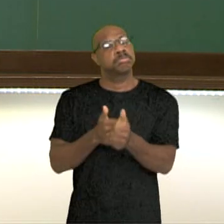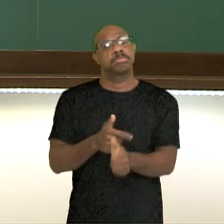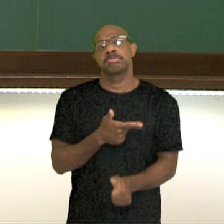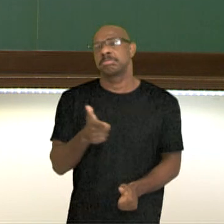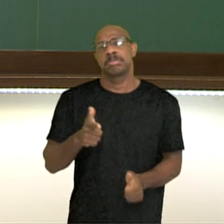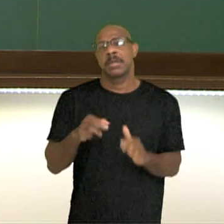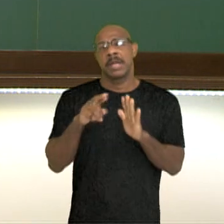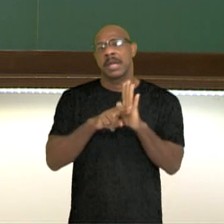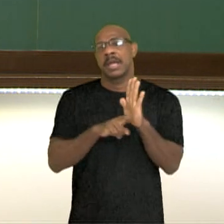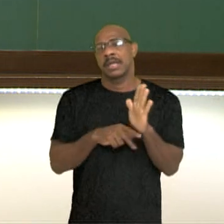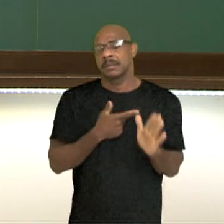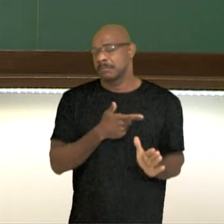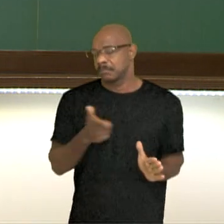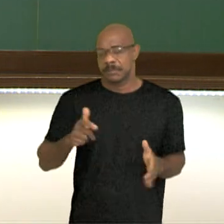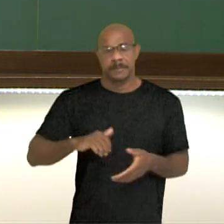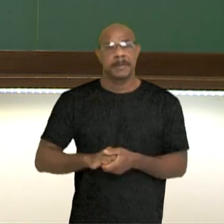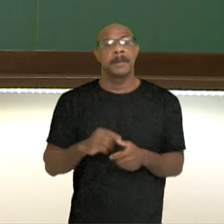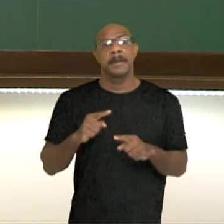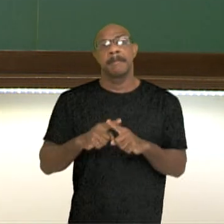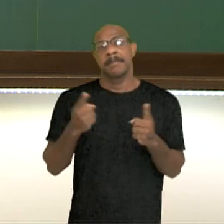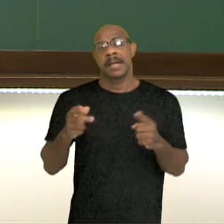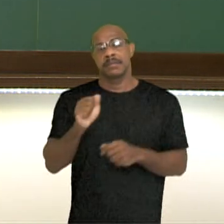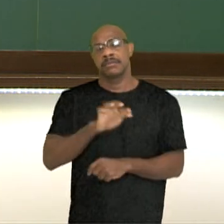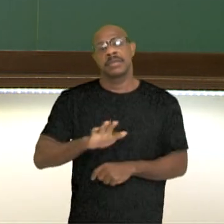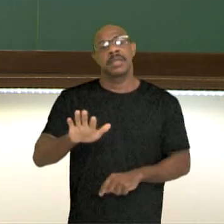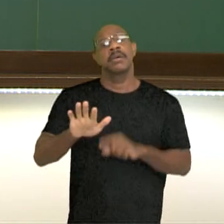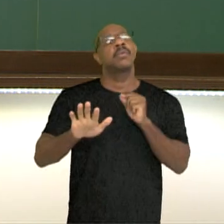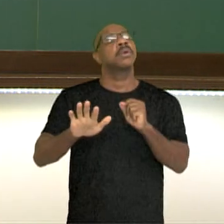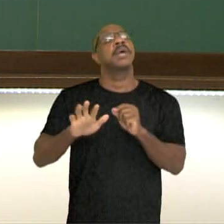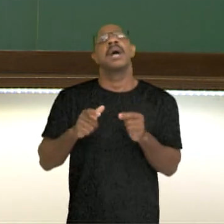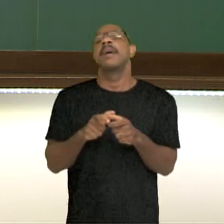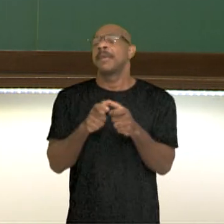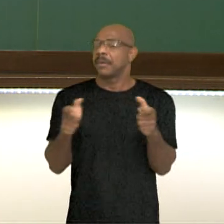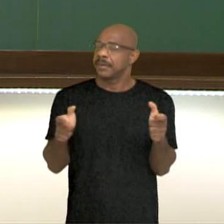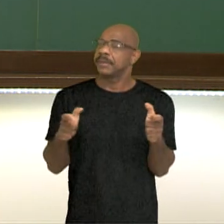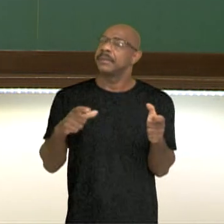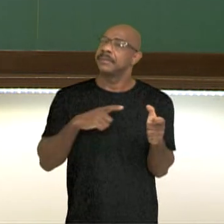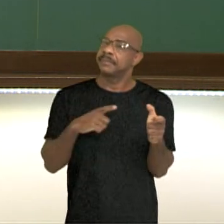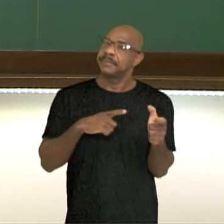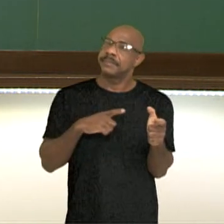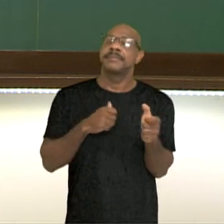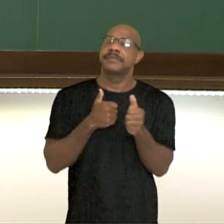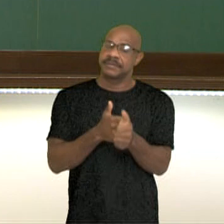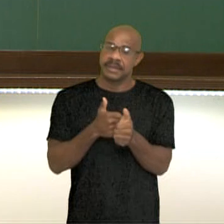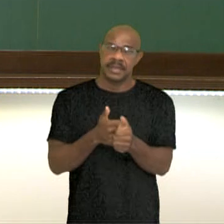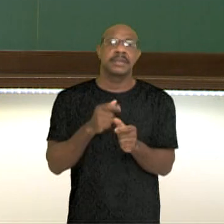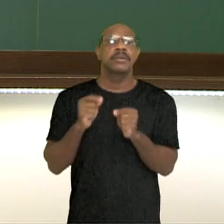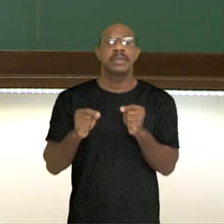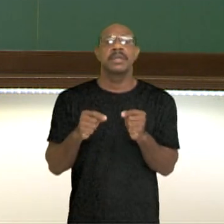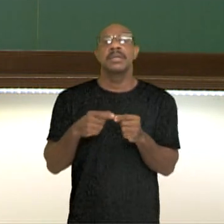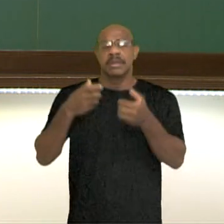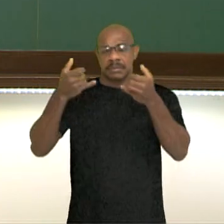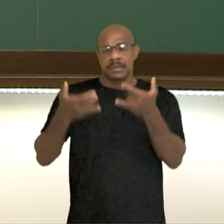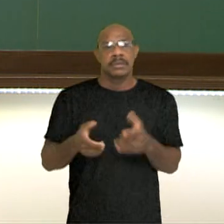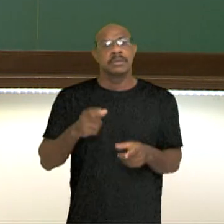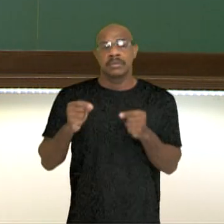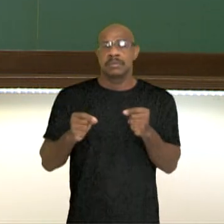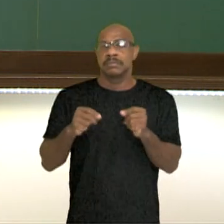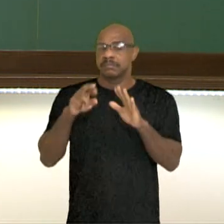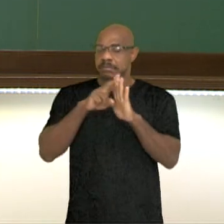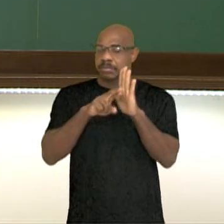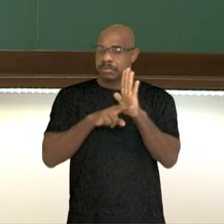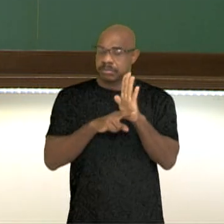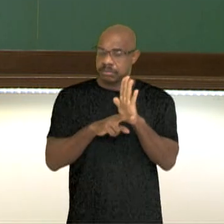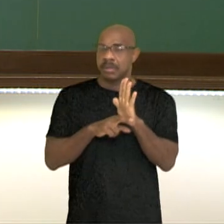regra do octeto, mas no geral a maioria segue e nós trabalhamos com esta regra